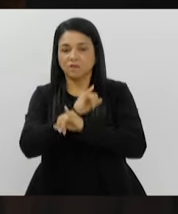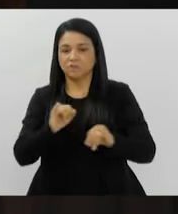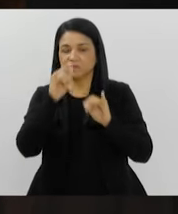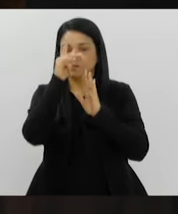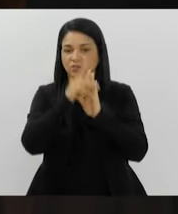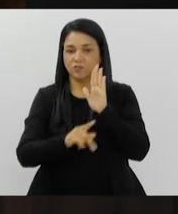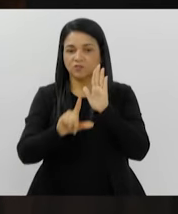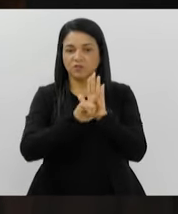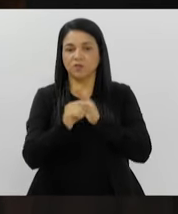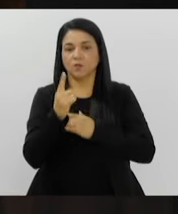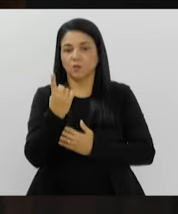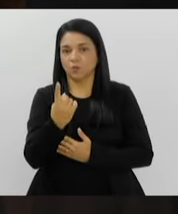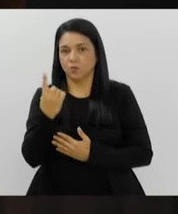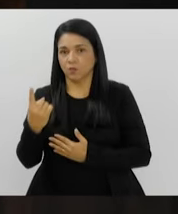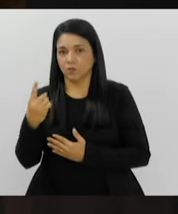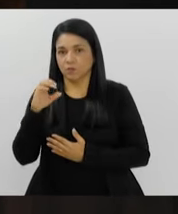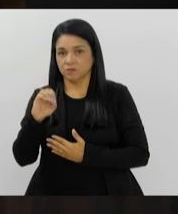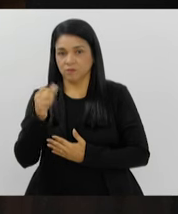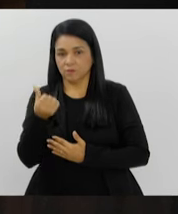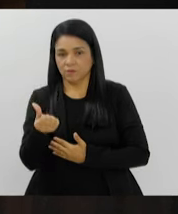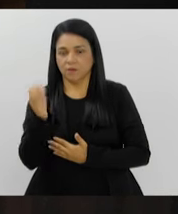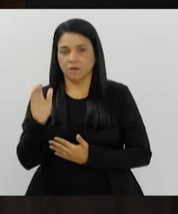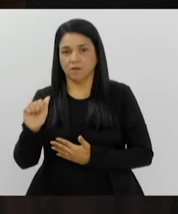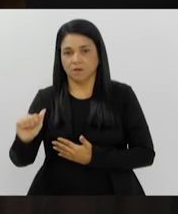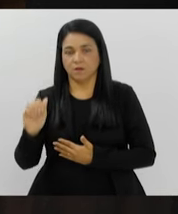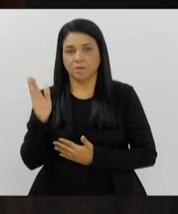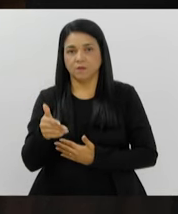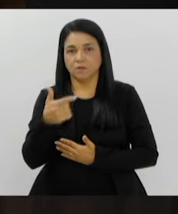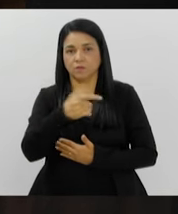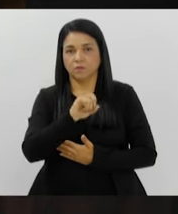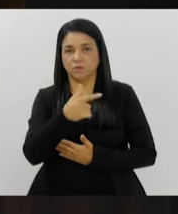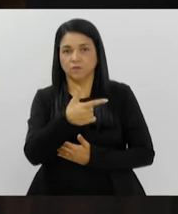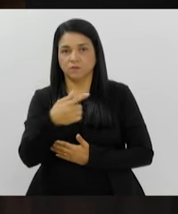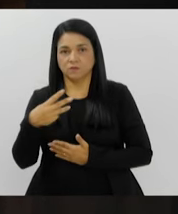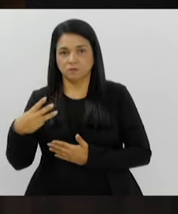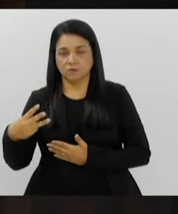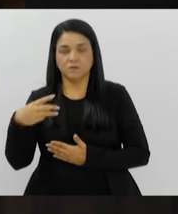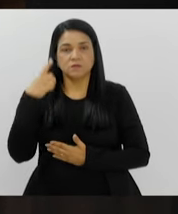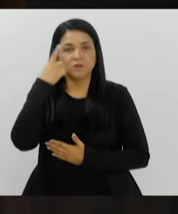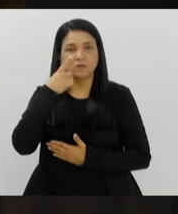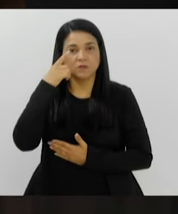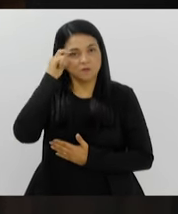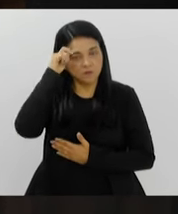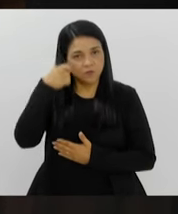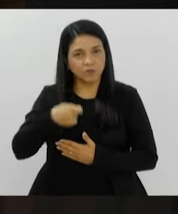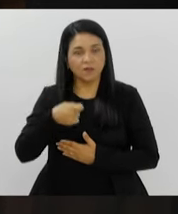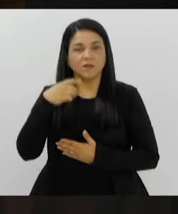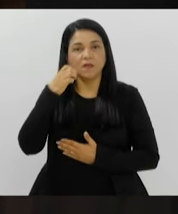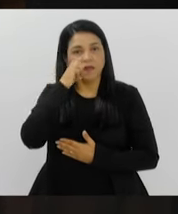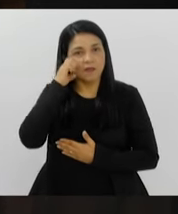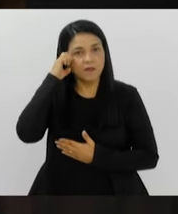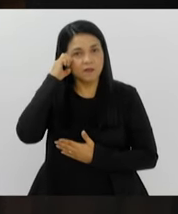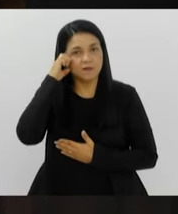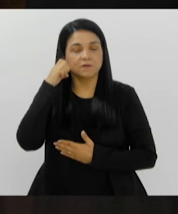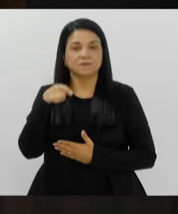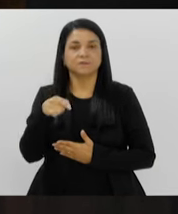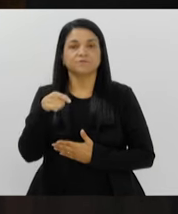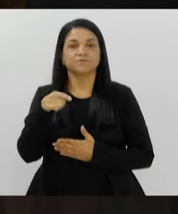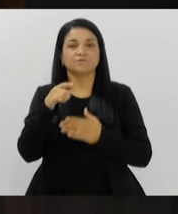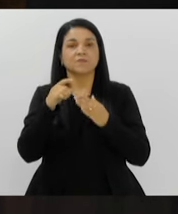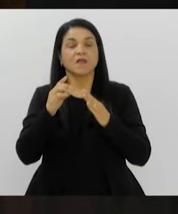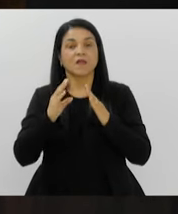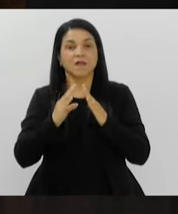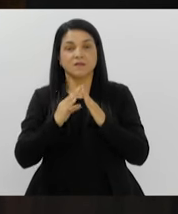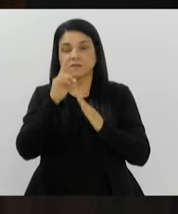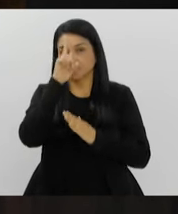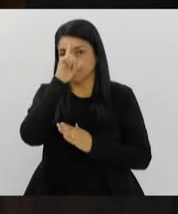Anuncio o projeto de lei número 1106-A de 2023, de autoria da deputada Érica Takimoto, que declara a Casa